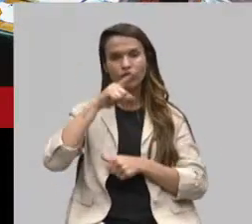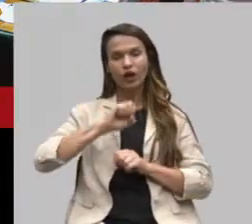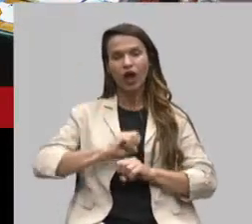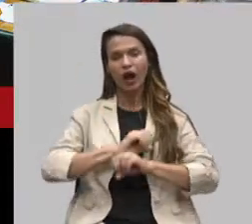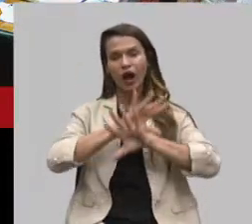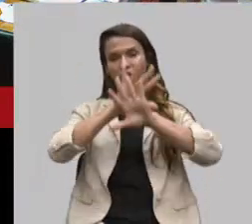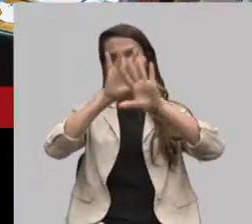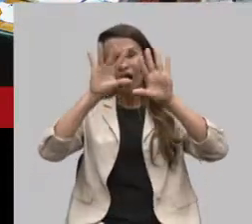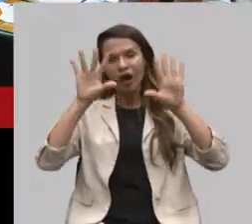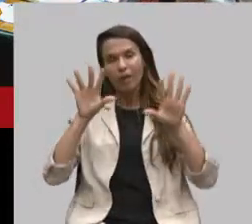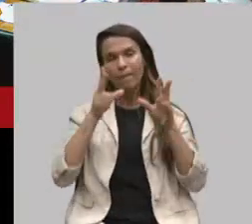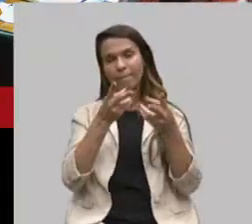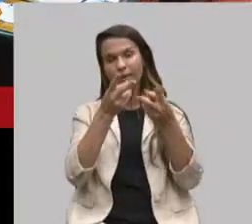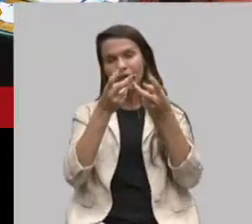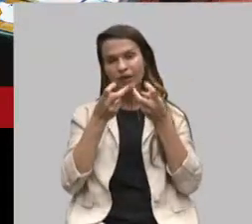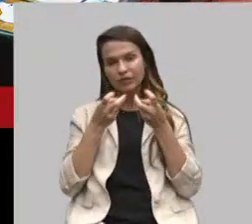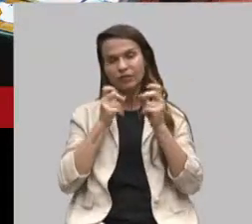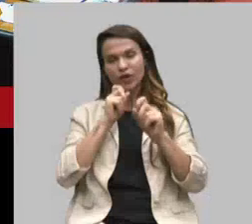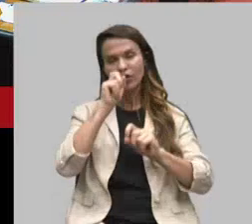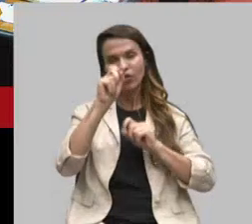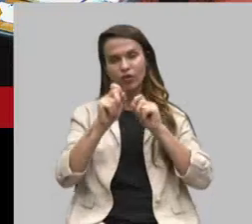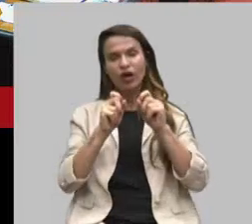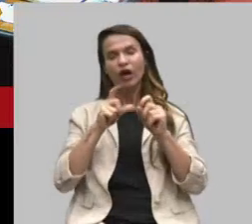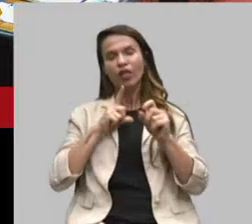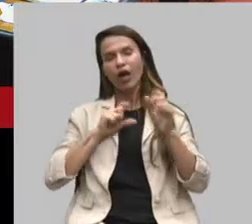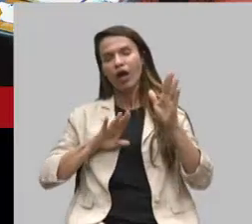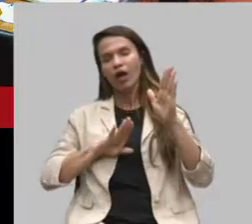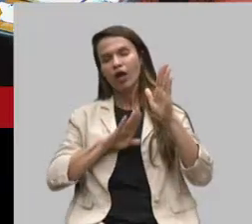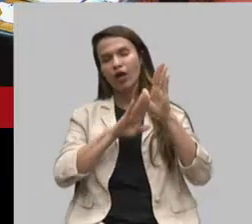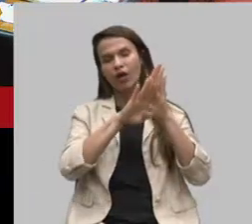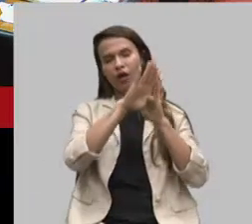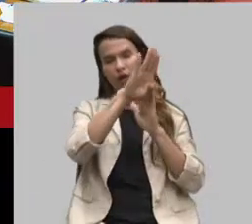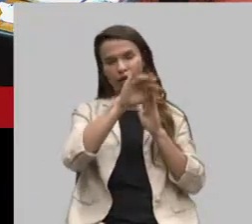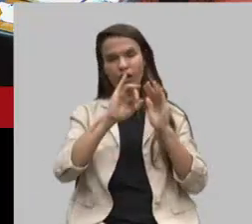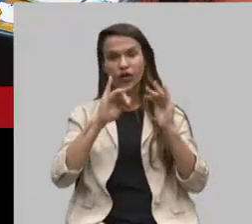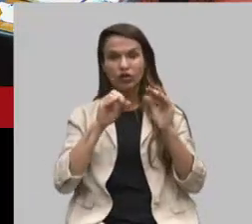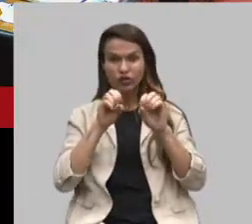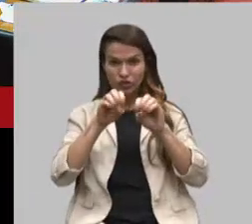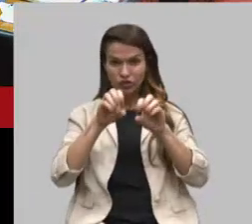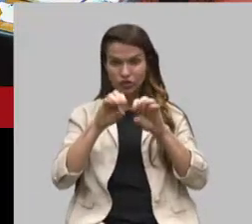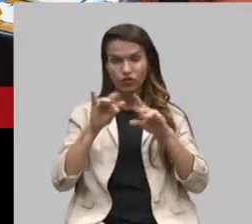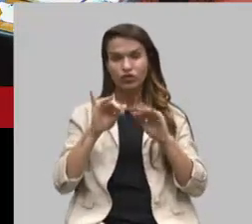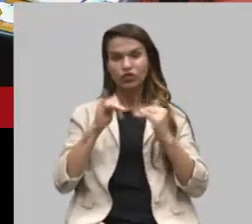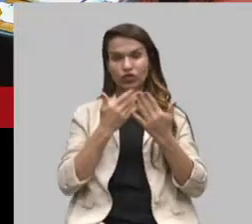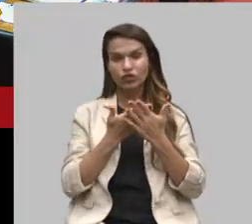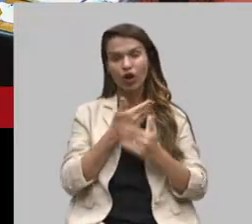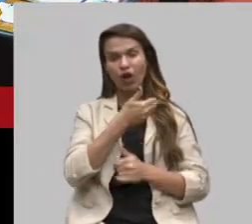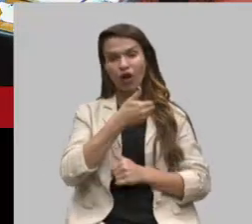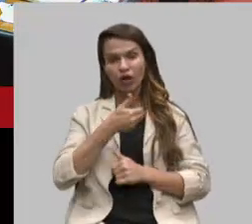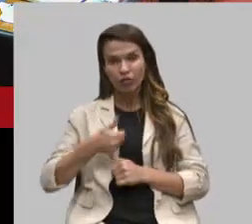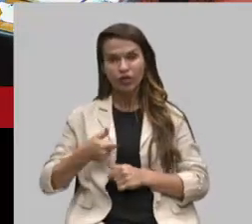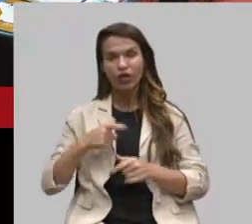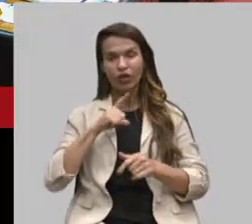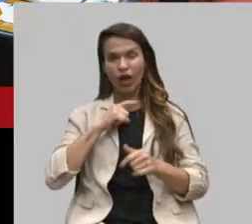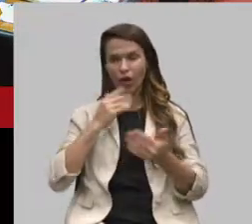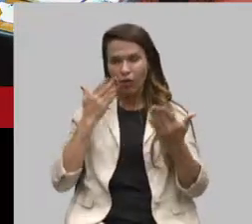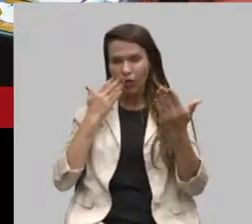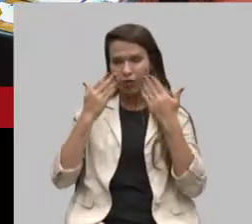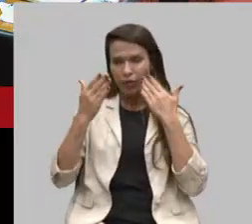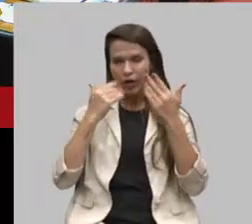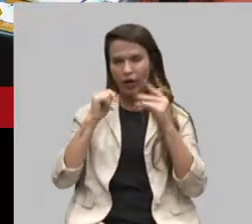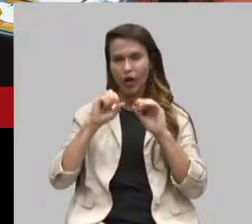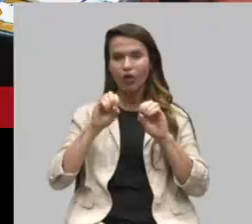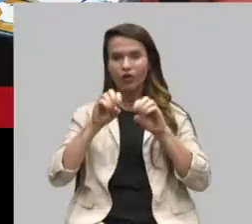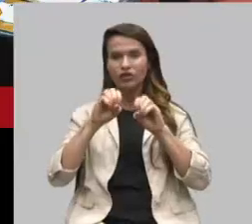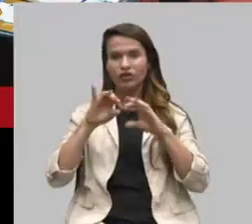enxergar que existe uma disparidade entre o ensino que as escolas públicas têm em comparação ao ensino da escola privada e